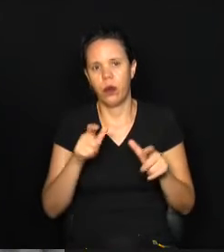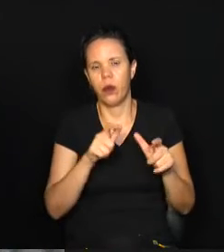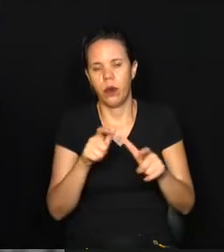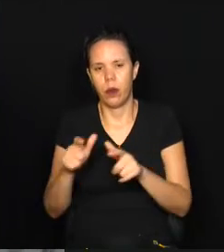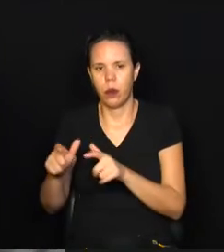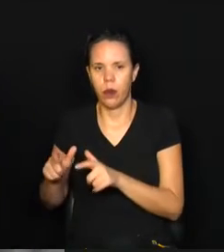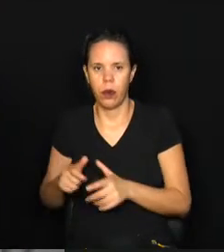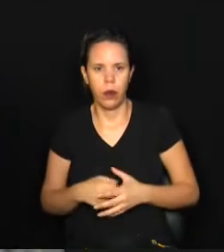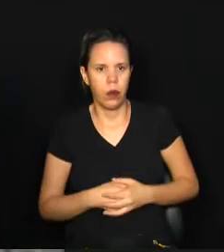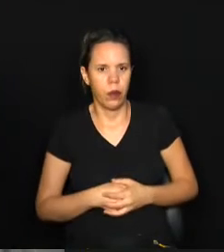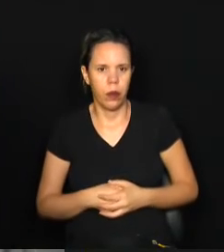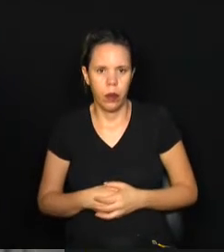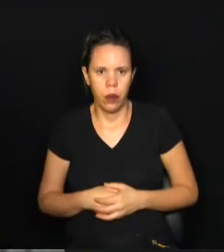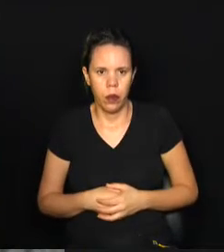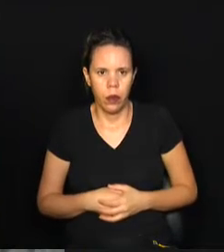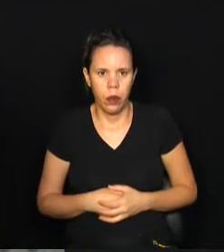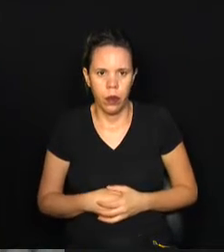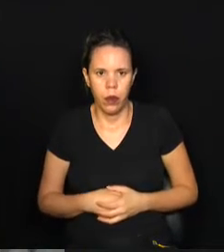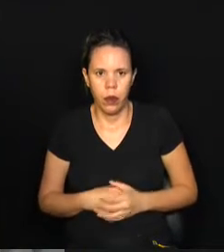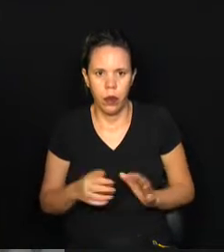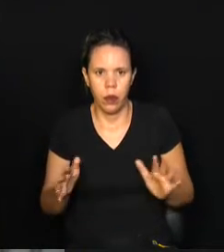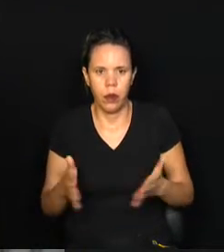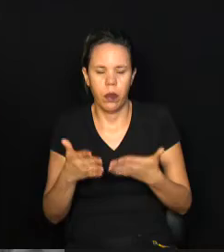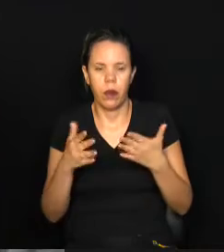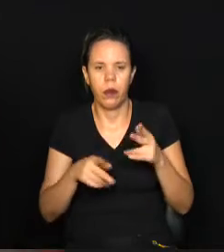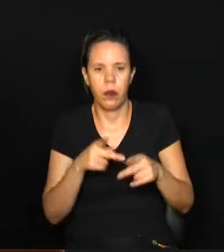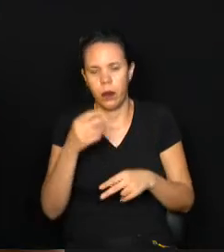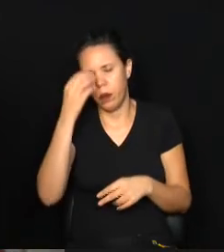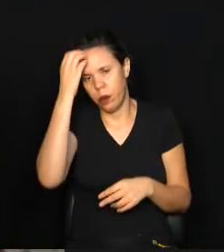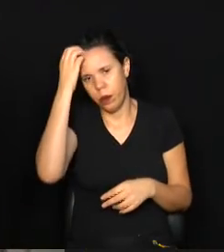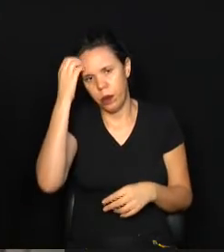né? Ela promove as pessoas,